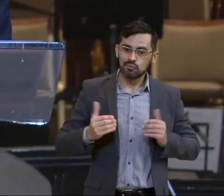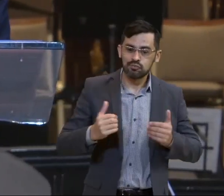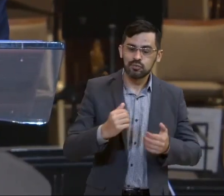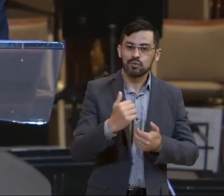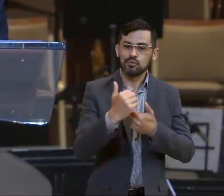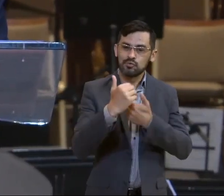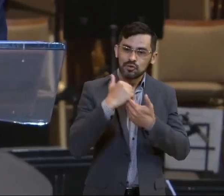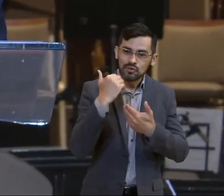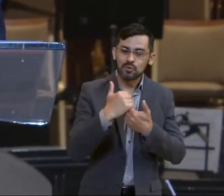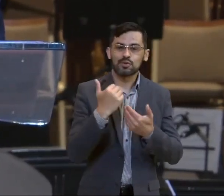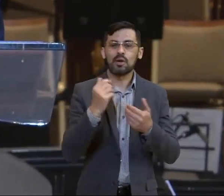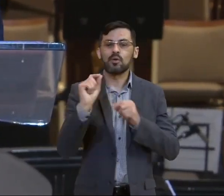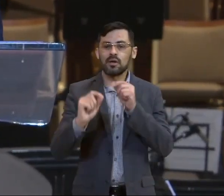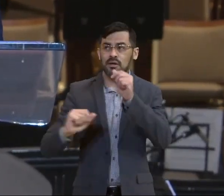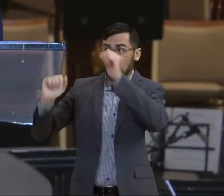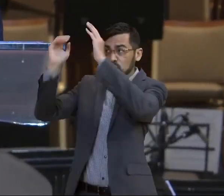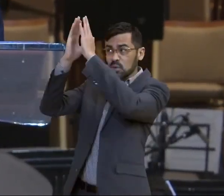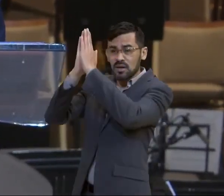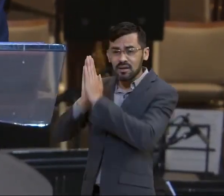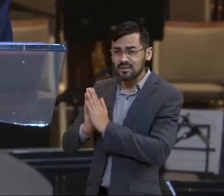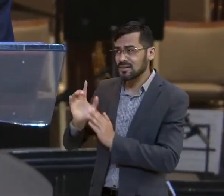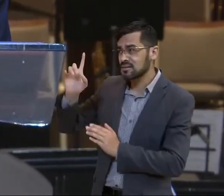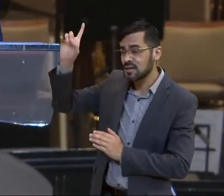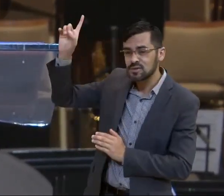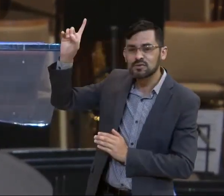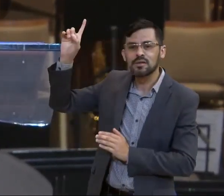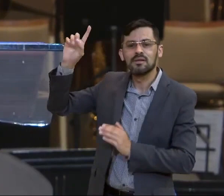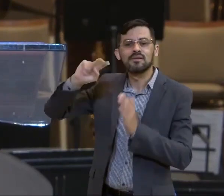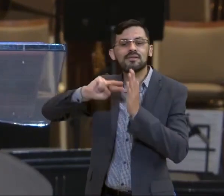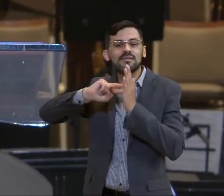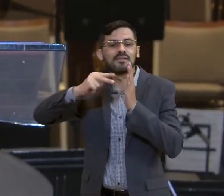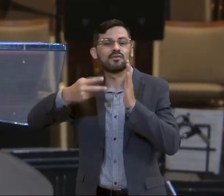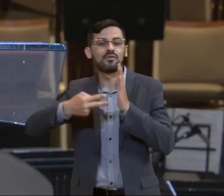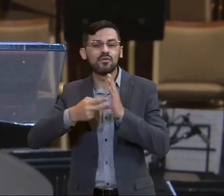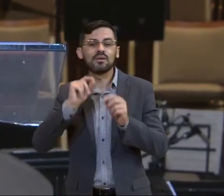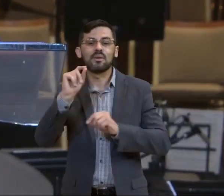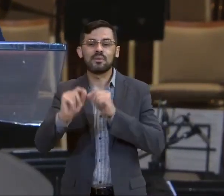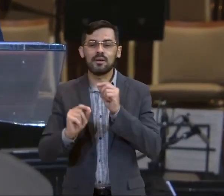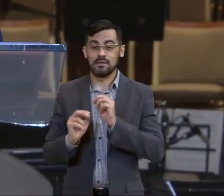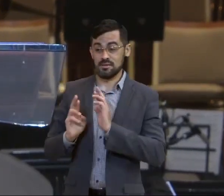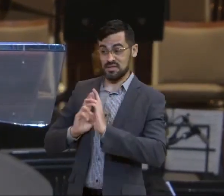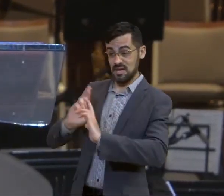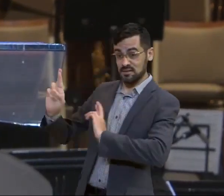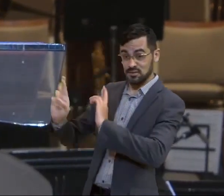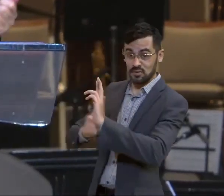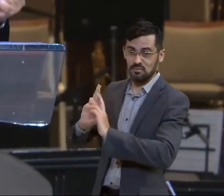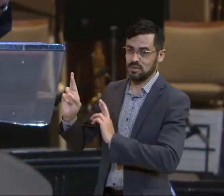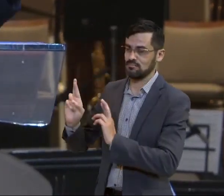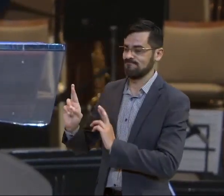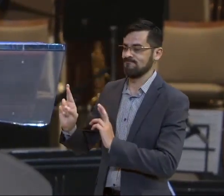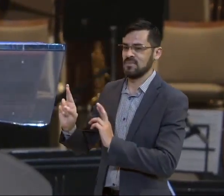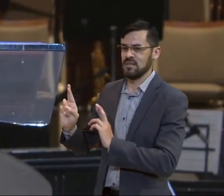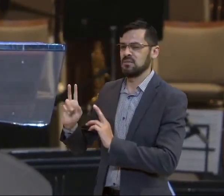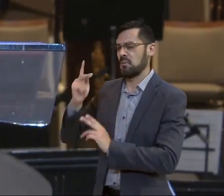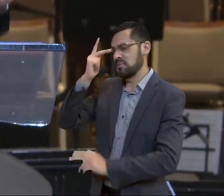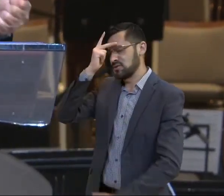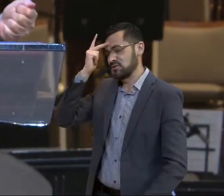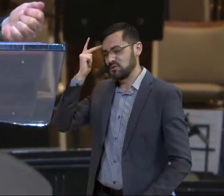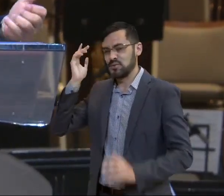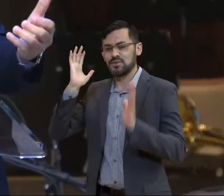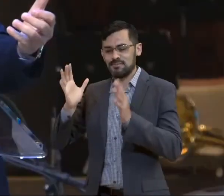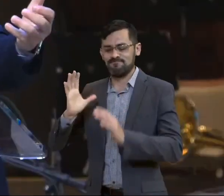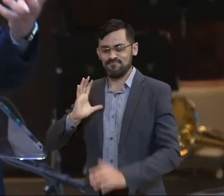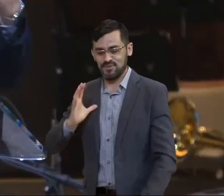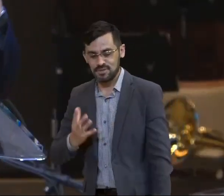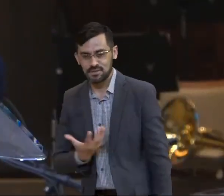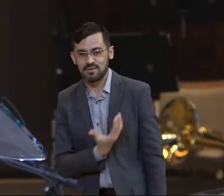desenvolvermos uma devoção e uma adoração que represente esse relacionamento afetivo de alguém que foi